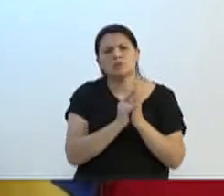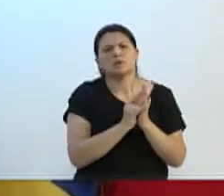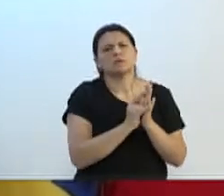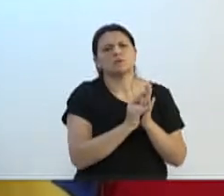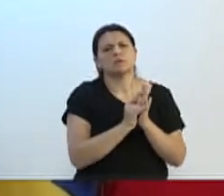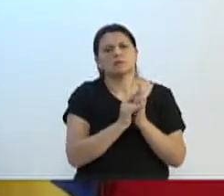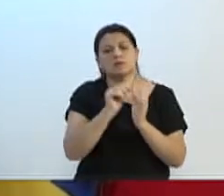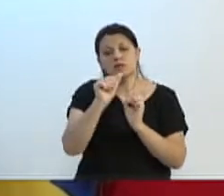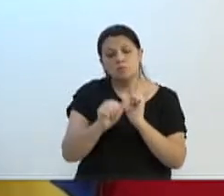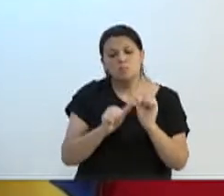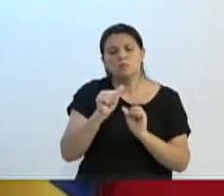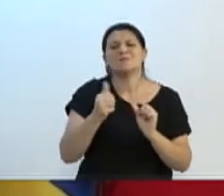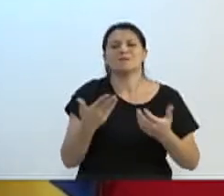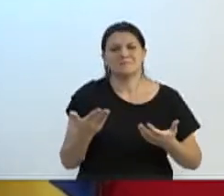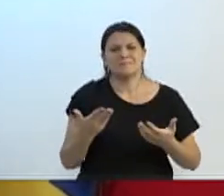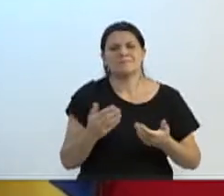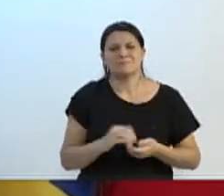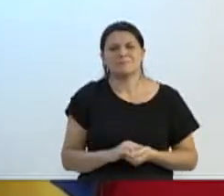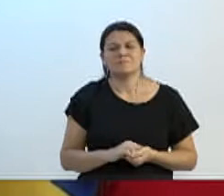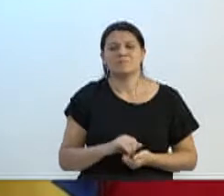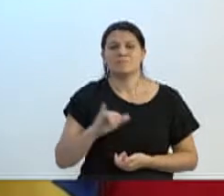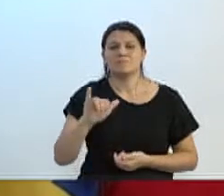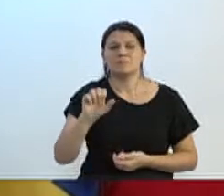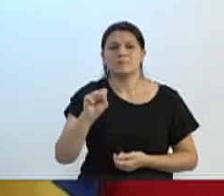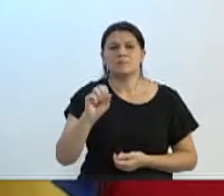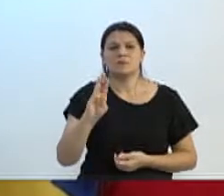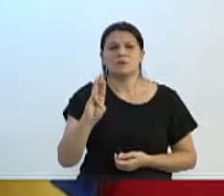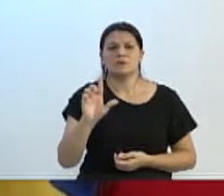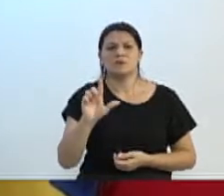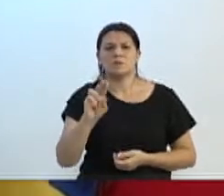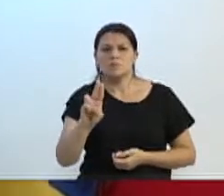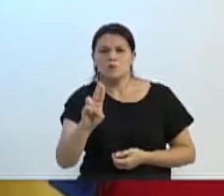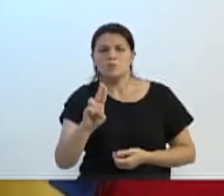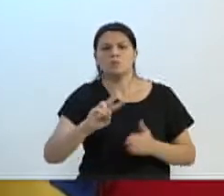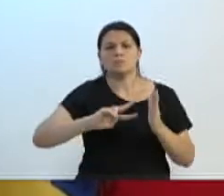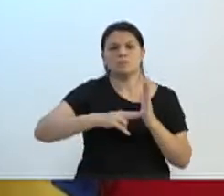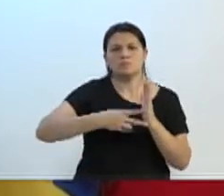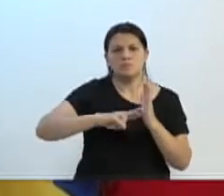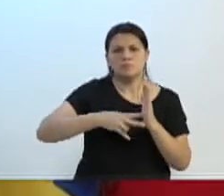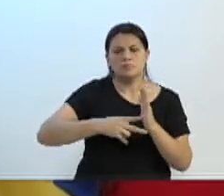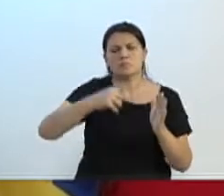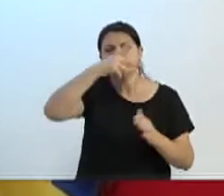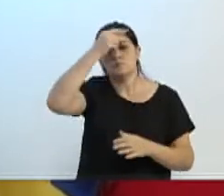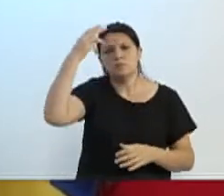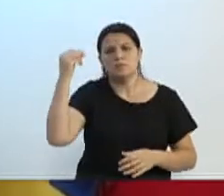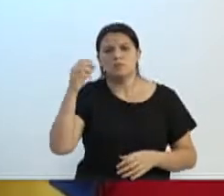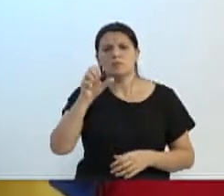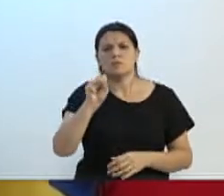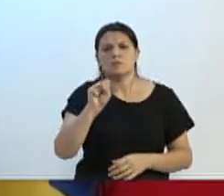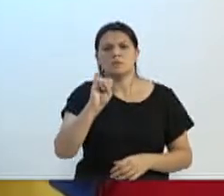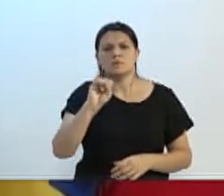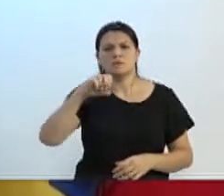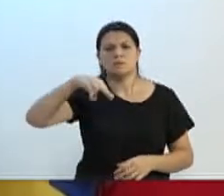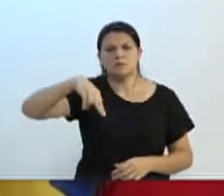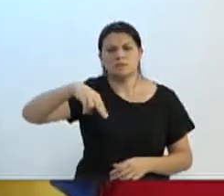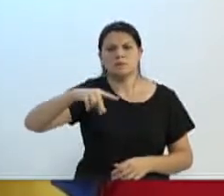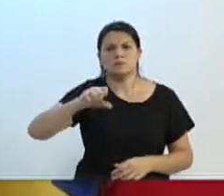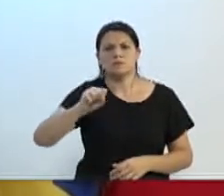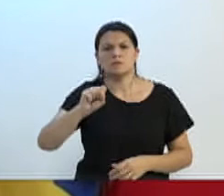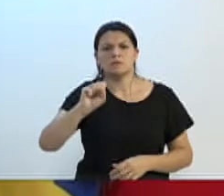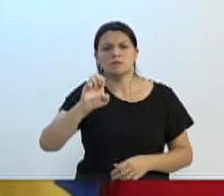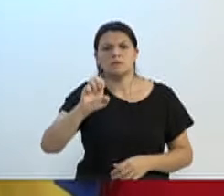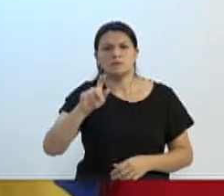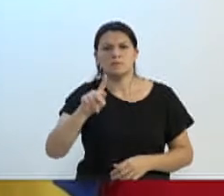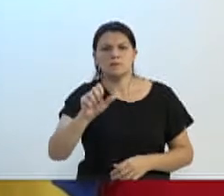alteração. SBLU, Sintraceb, Prefeitura, Sinceps e FURB.